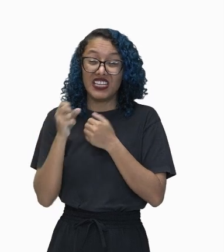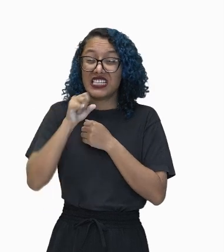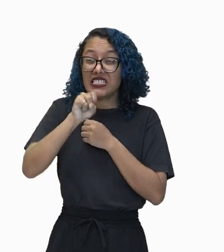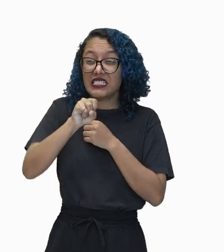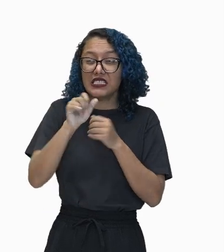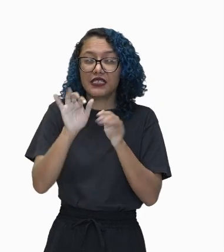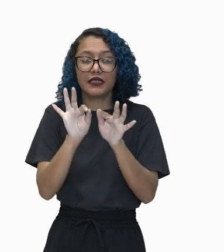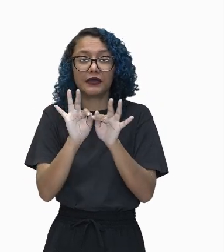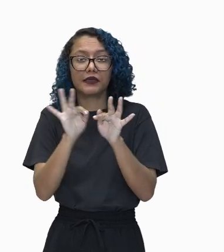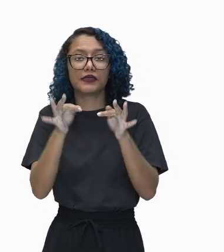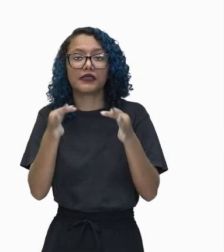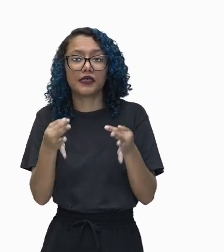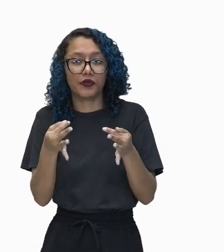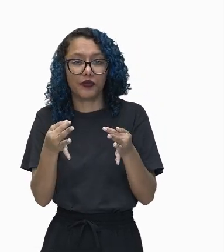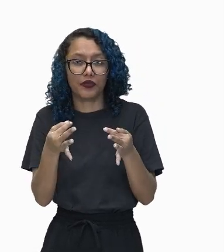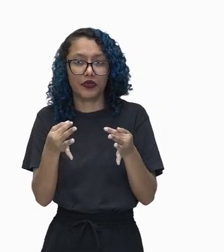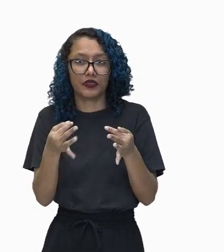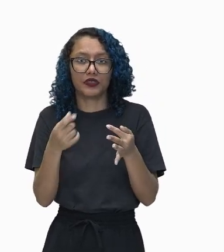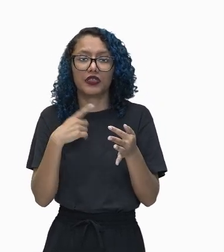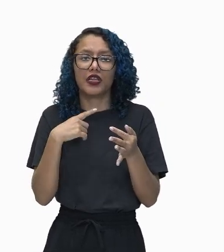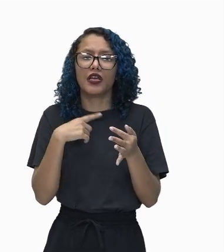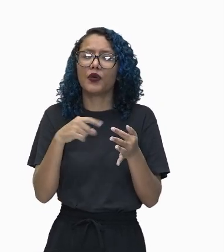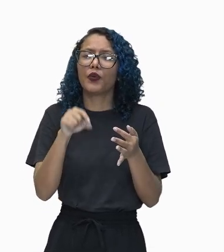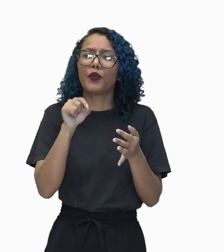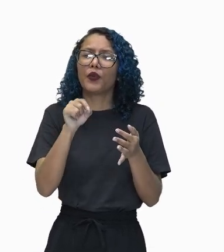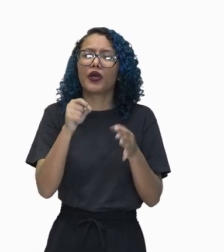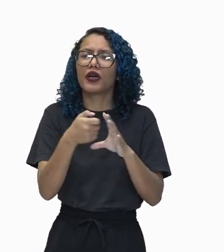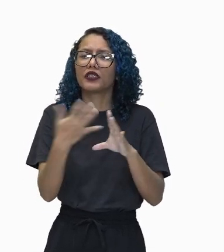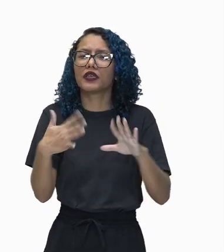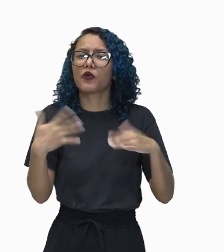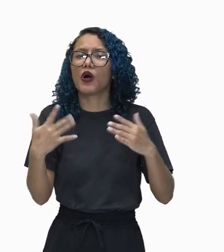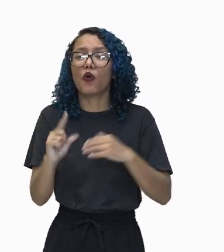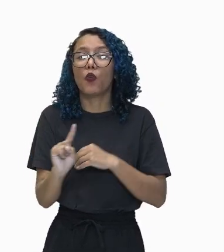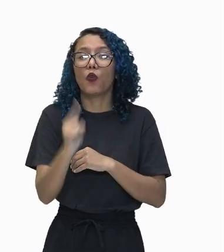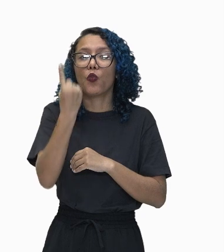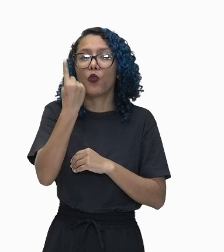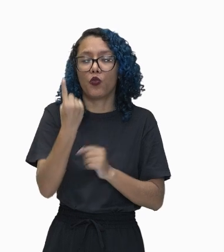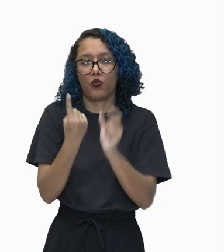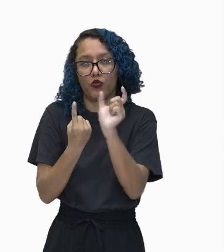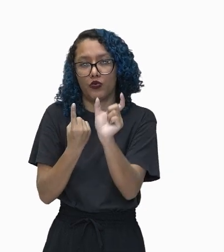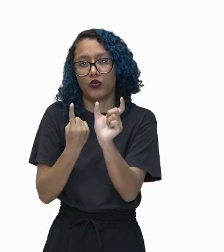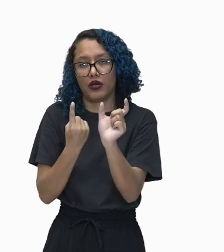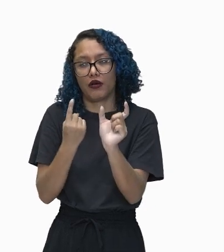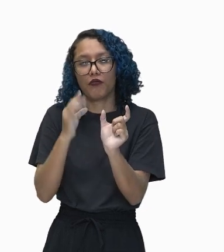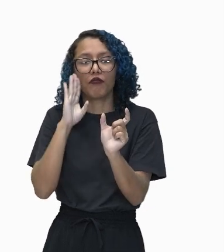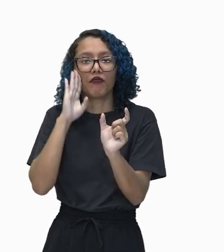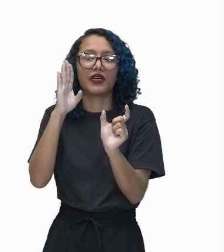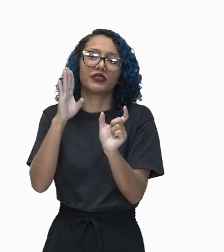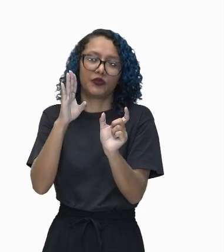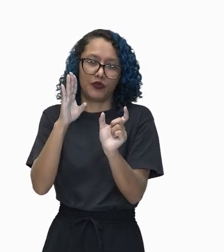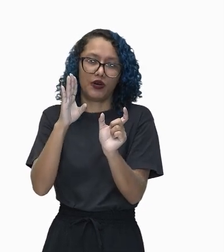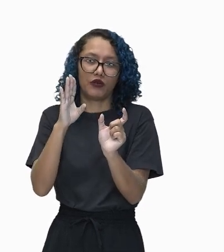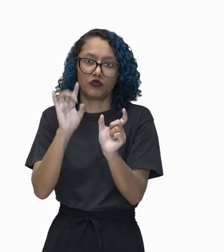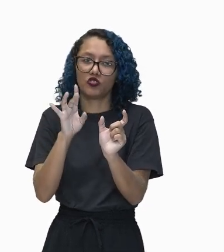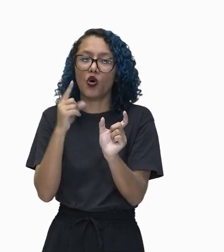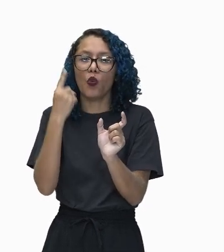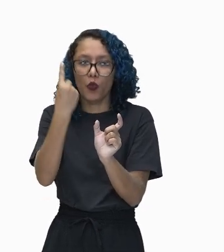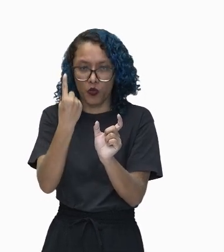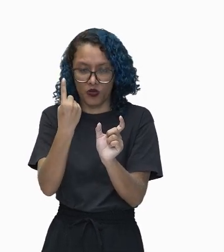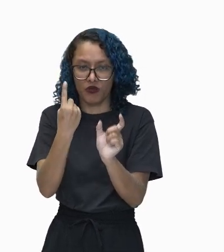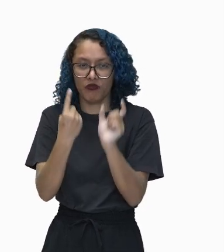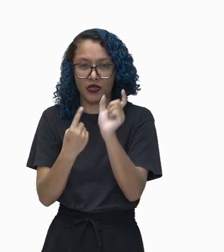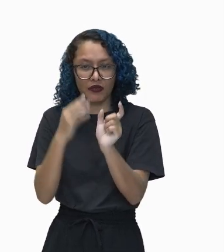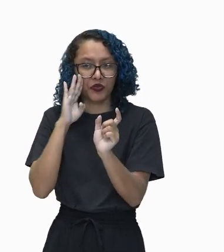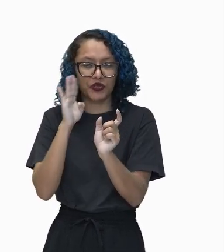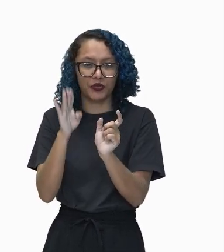simples, ele apresenta apenas um núcleo, ele é simples, é um sujeito simples, um núcleo somente,